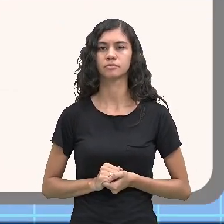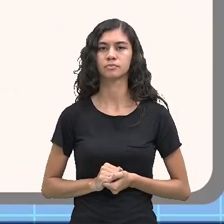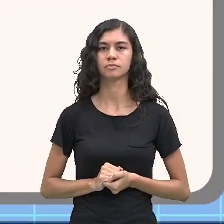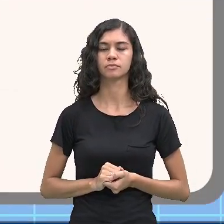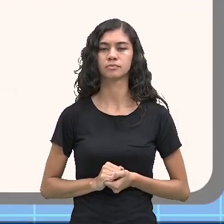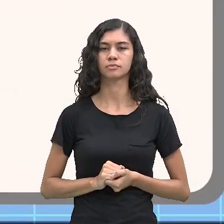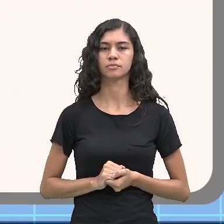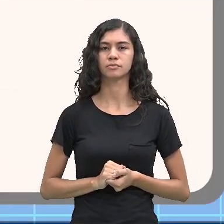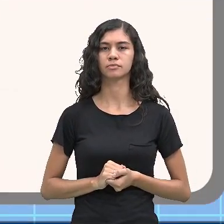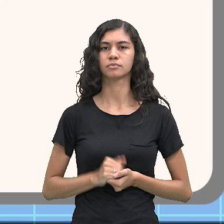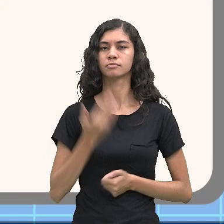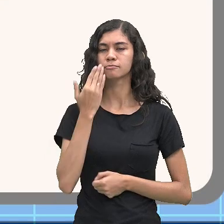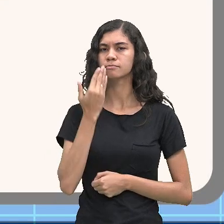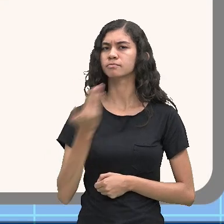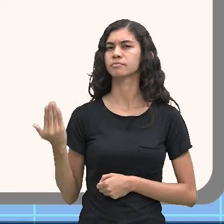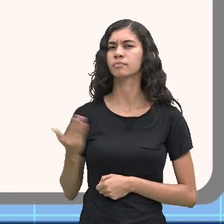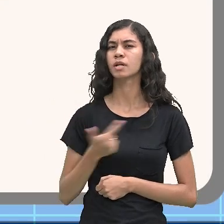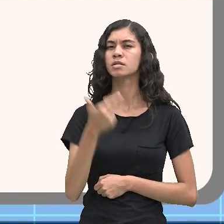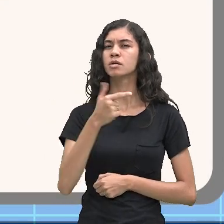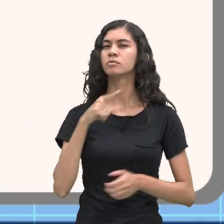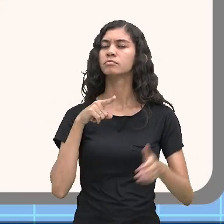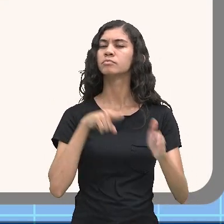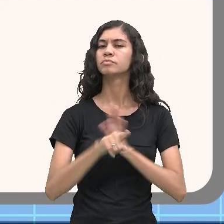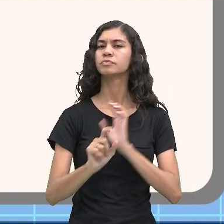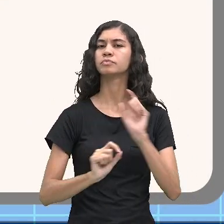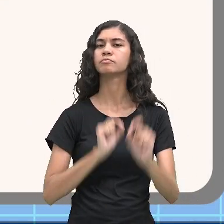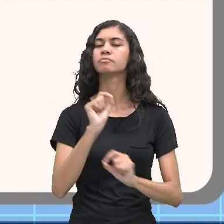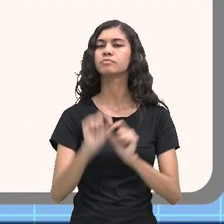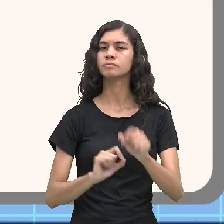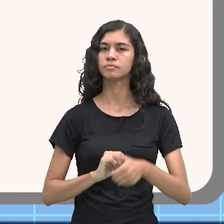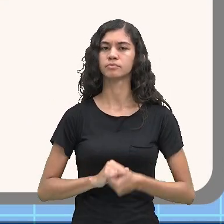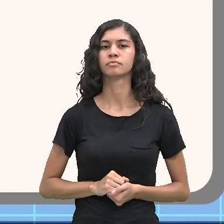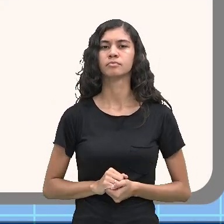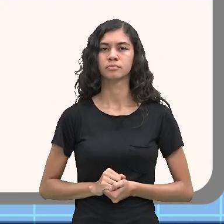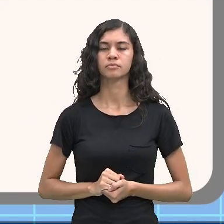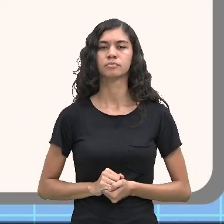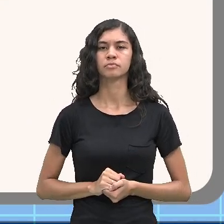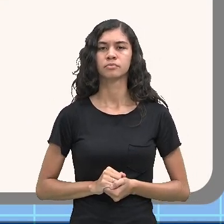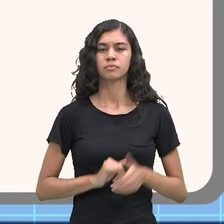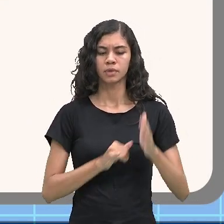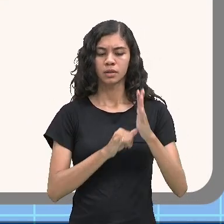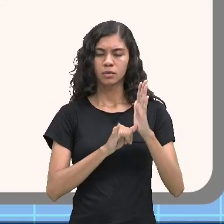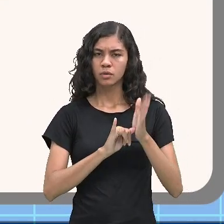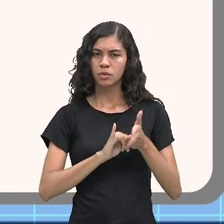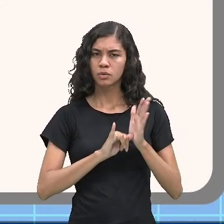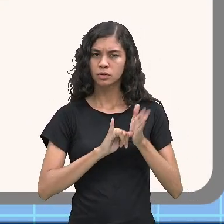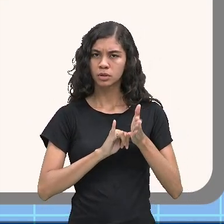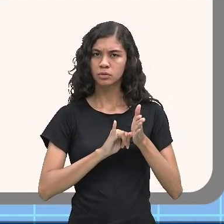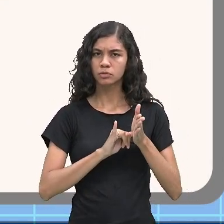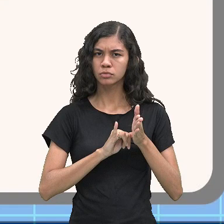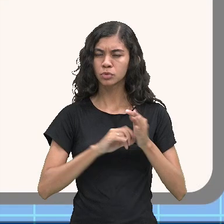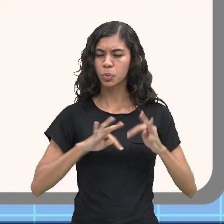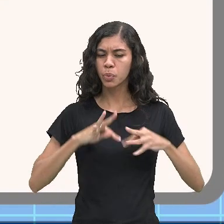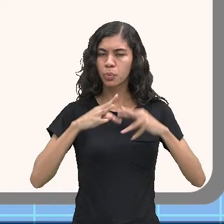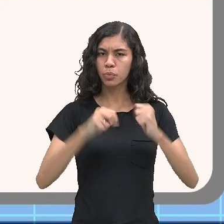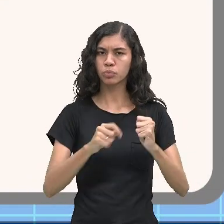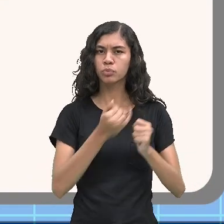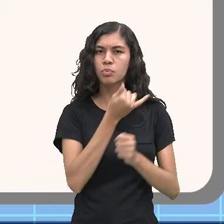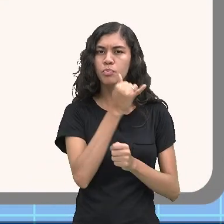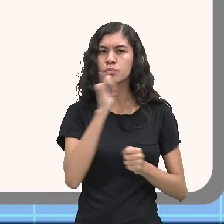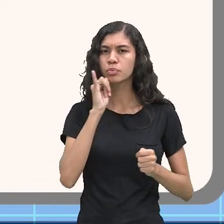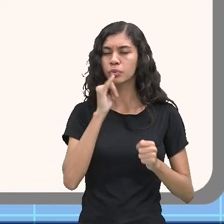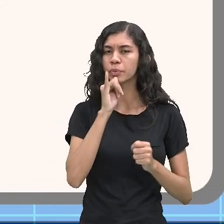No nosso segundo quiz, nós temos uma perguntinha, olha só. Um gerador lança toda a energia produzida no